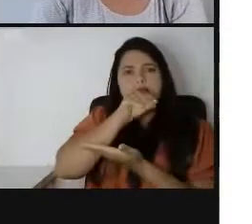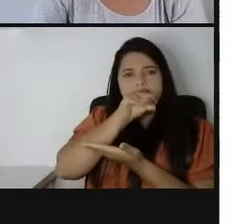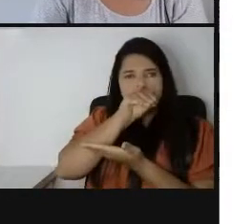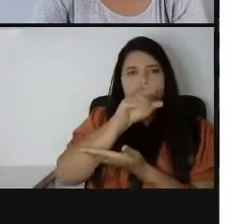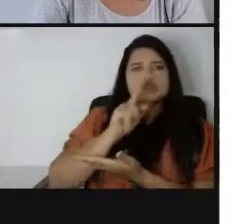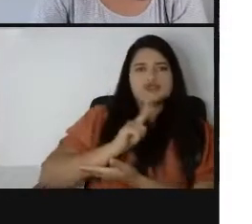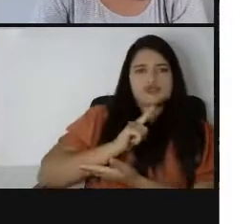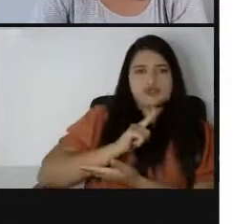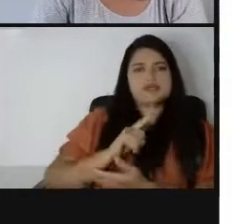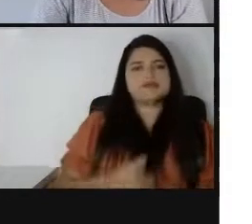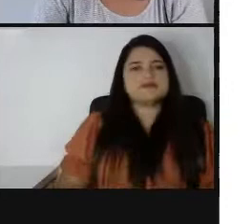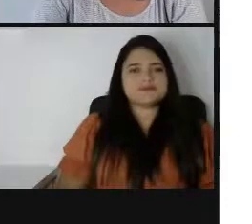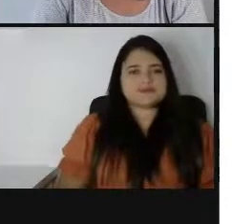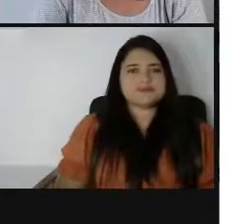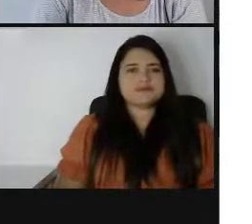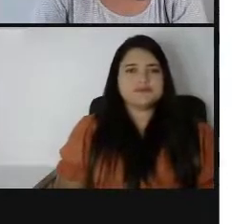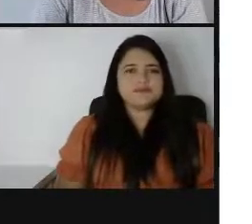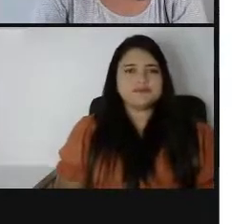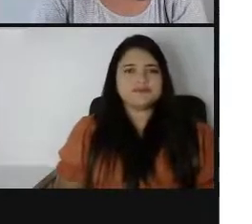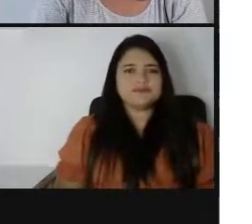Mas pode passar?